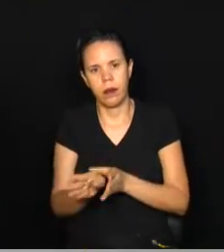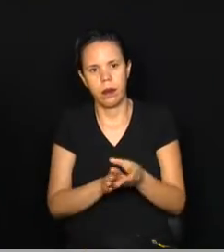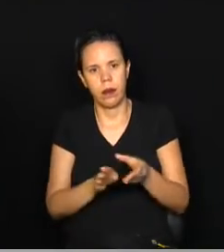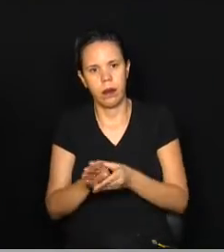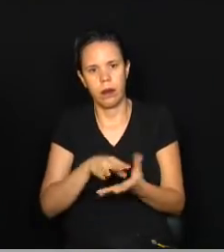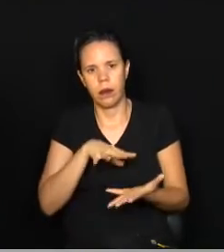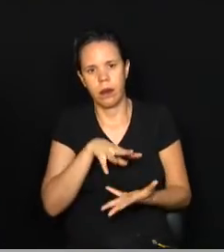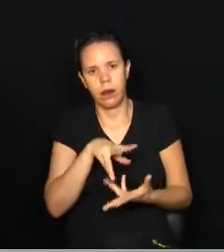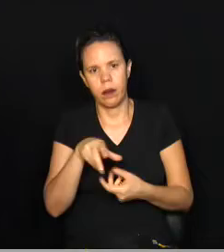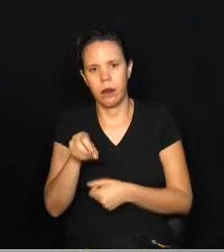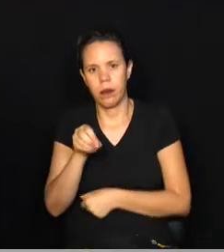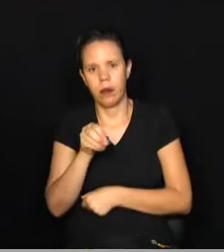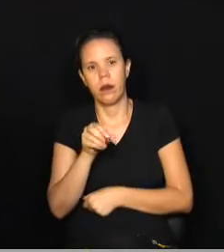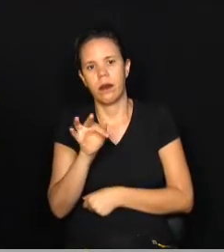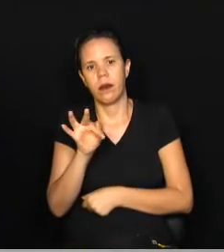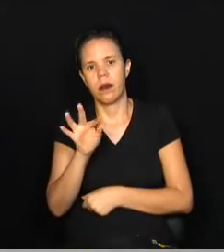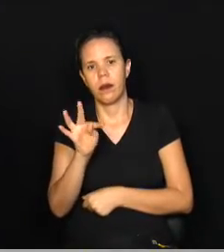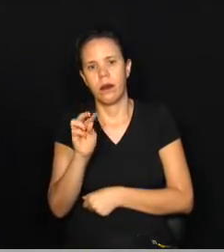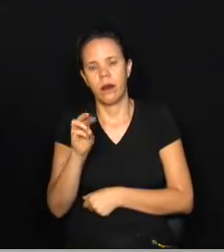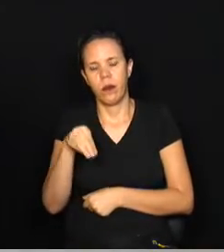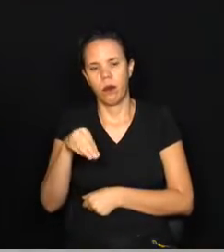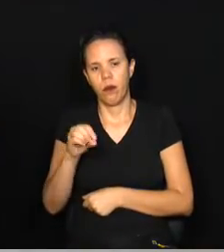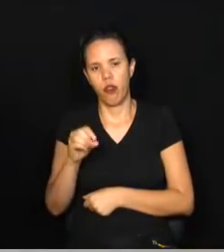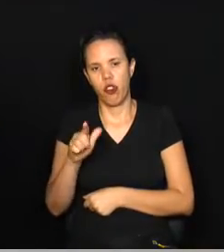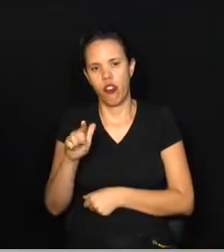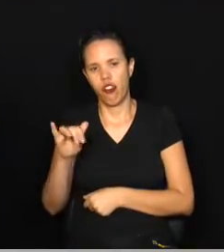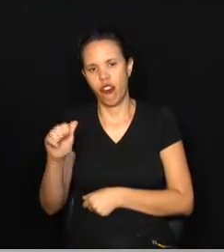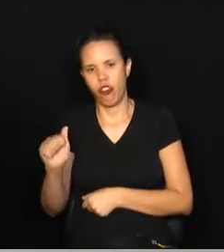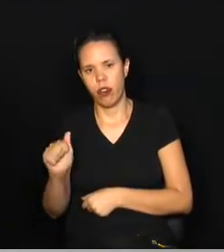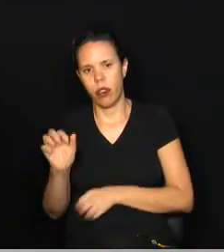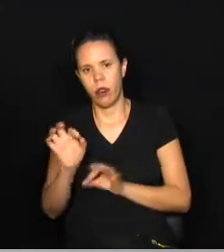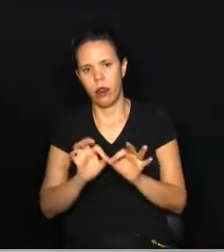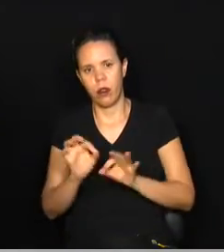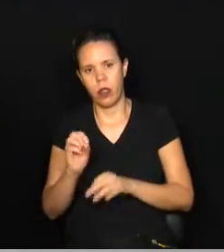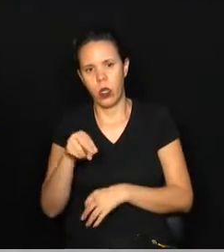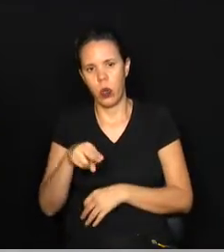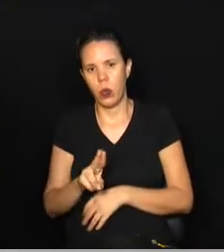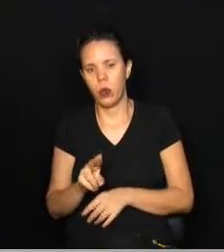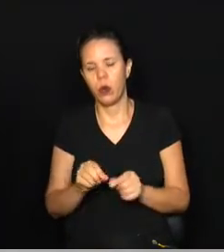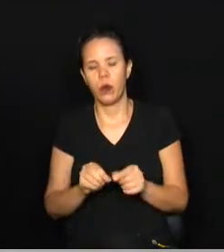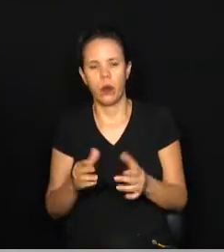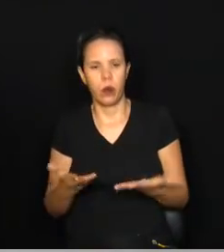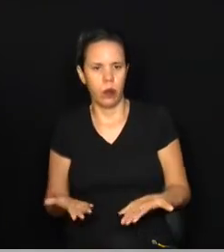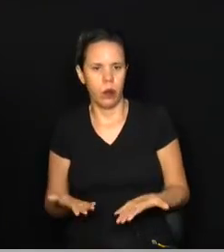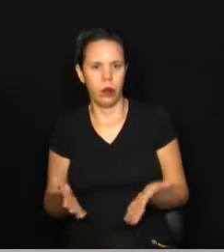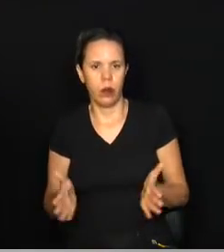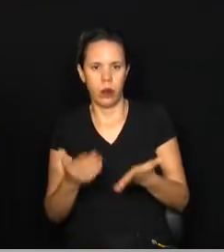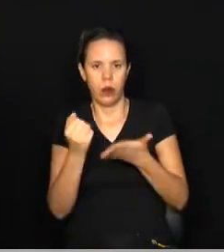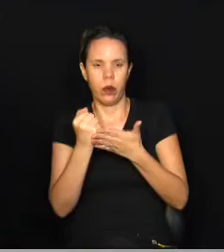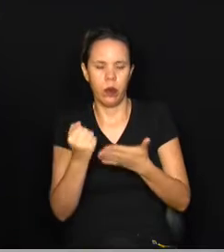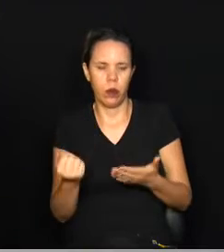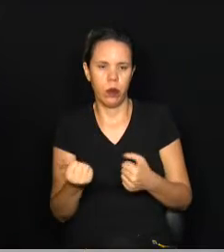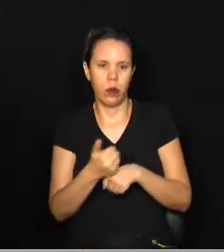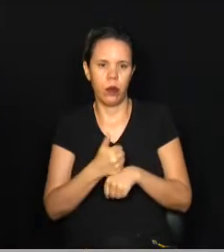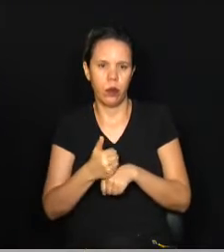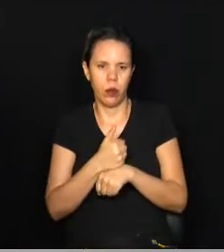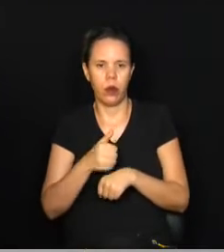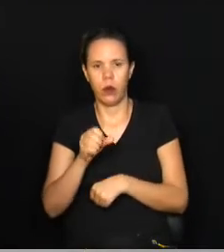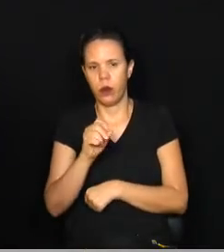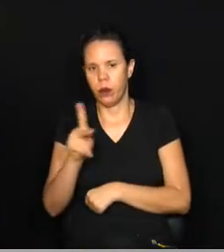de Oftalmologia e a Organização Mundial de Saúde, ela preconiza o profissional da